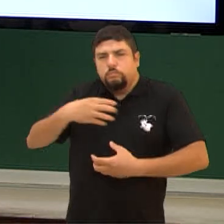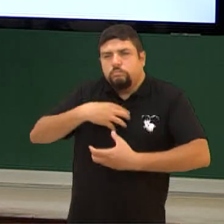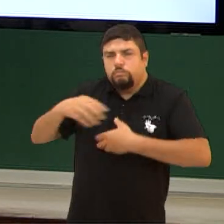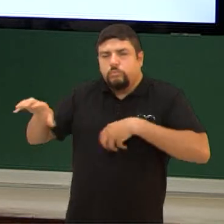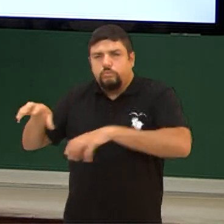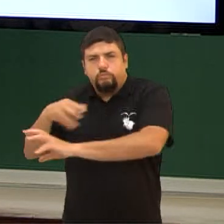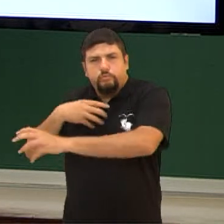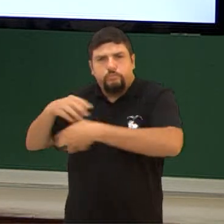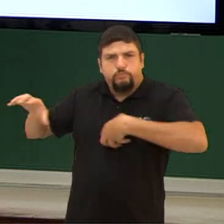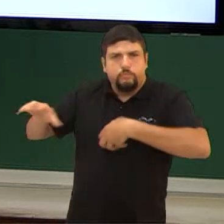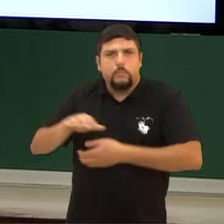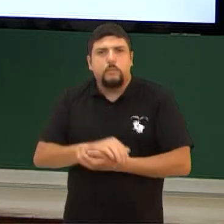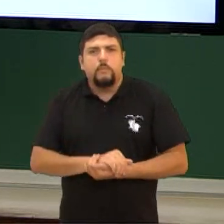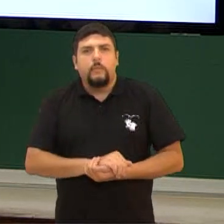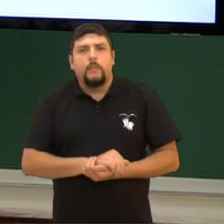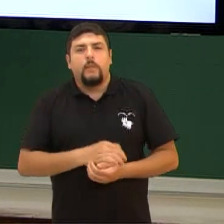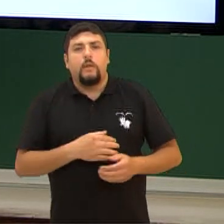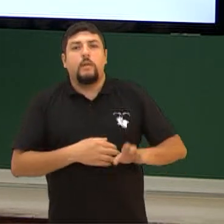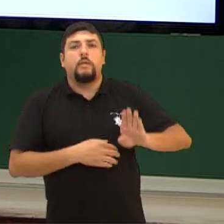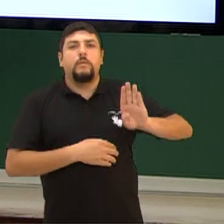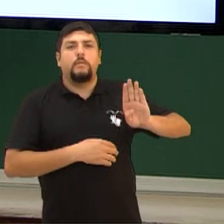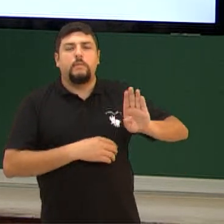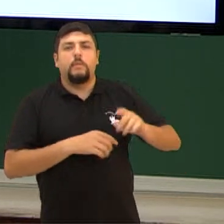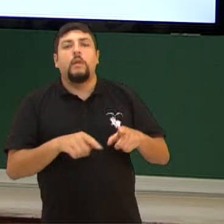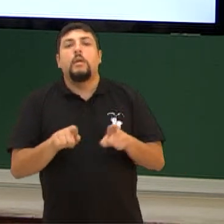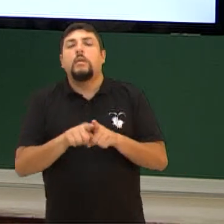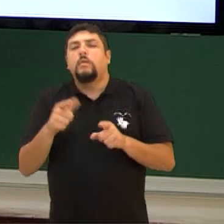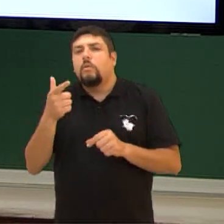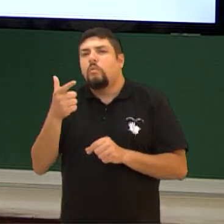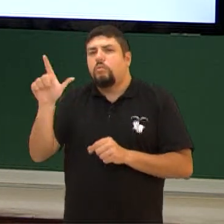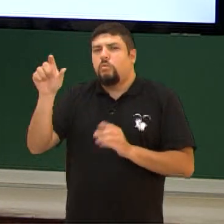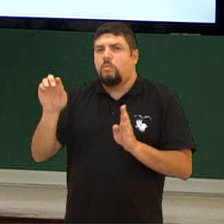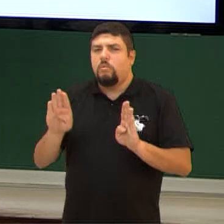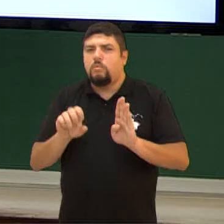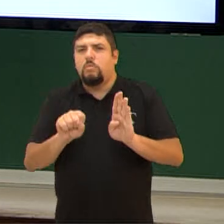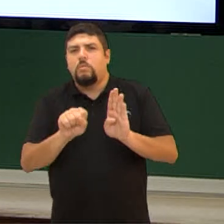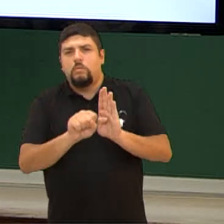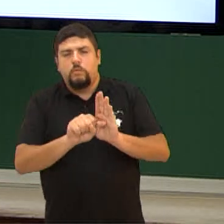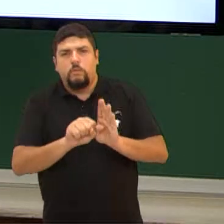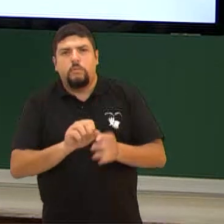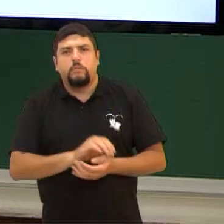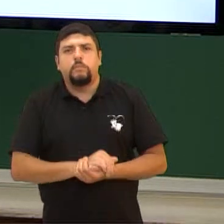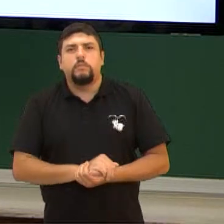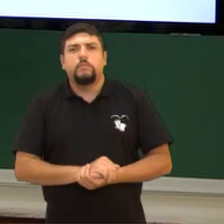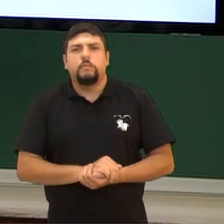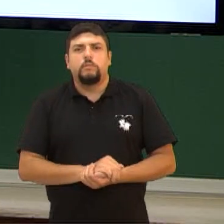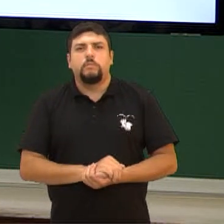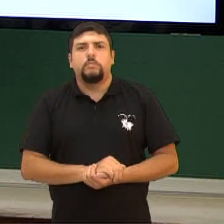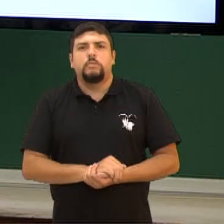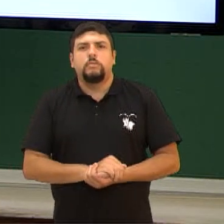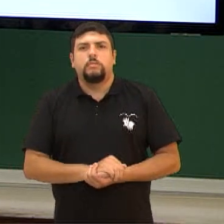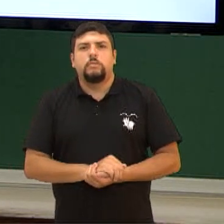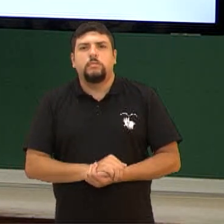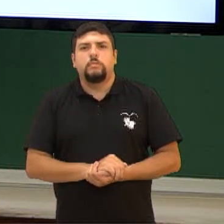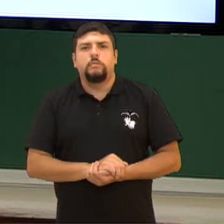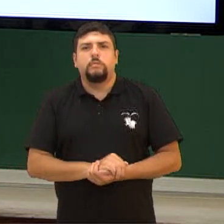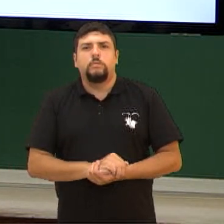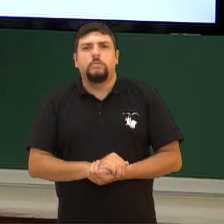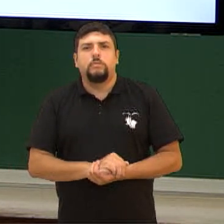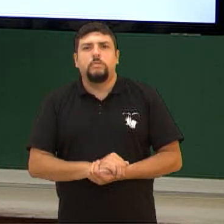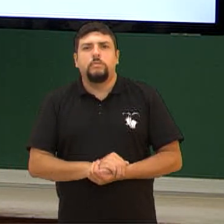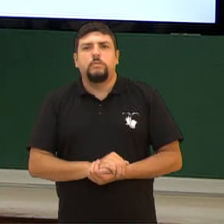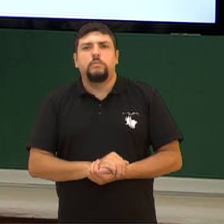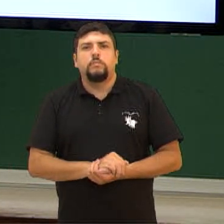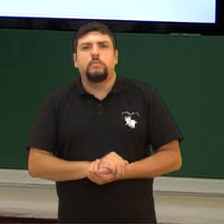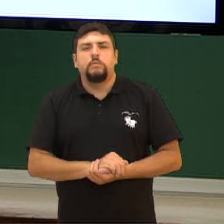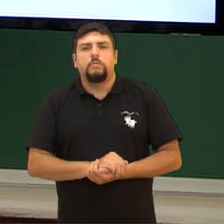outra. E também na letra B eu quero um outro substantivo. A situation in which everyone is equal and has the same